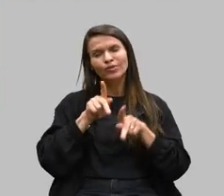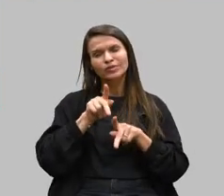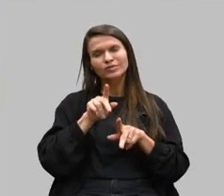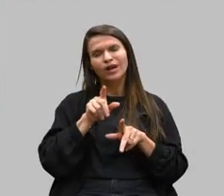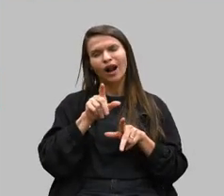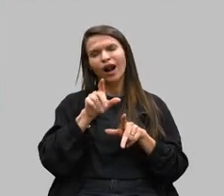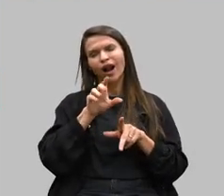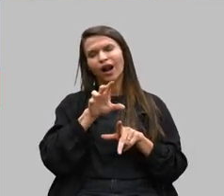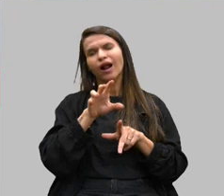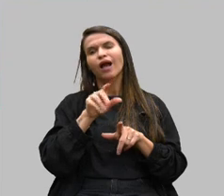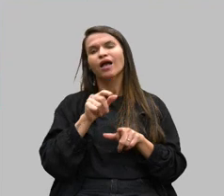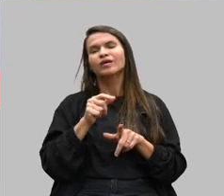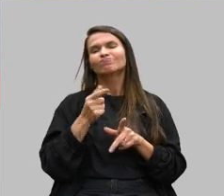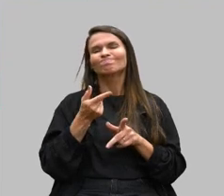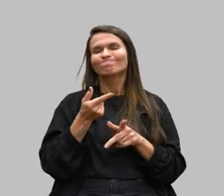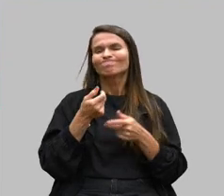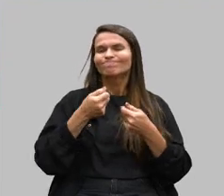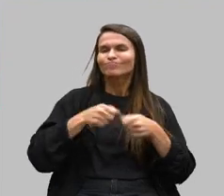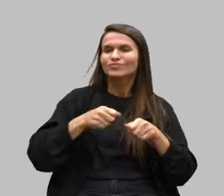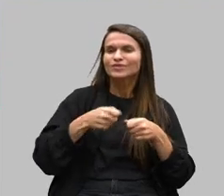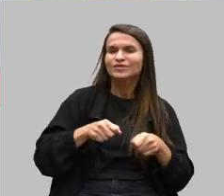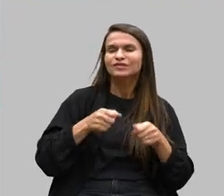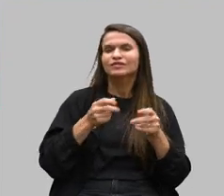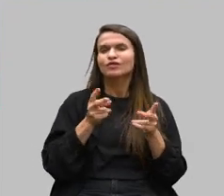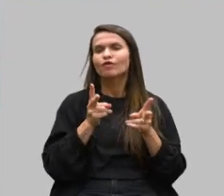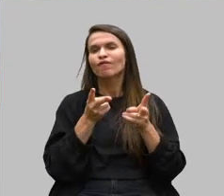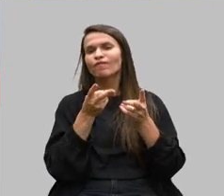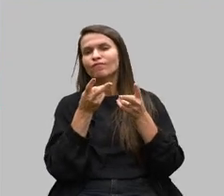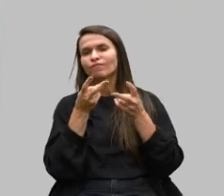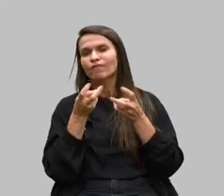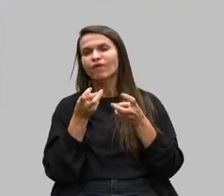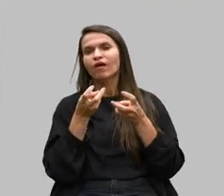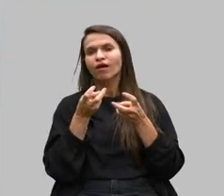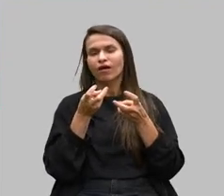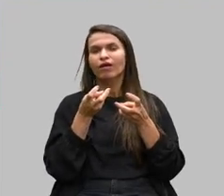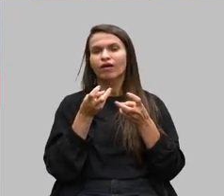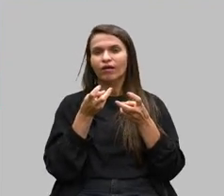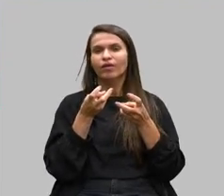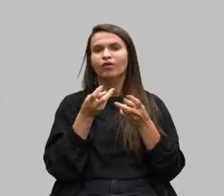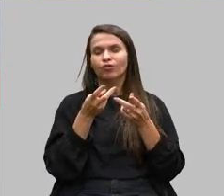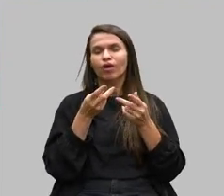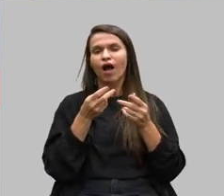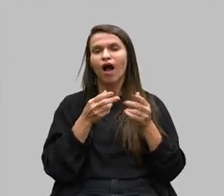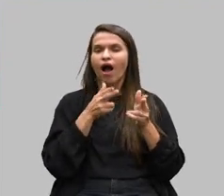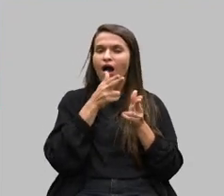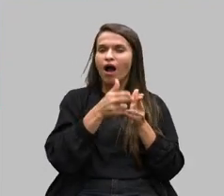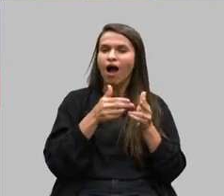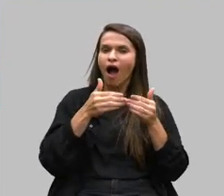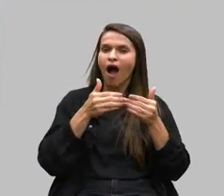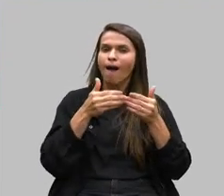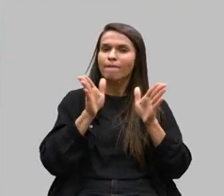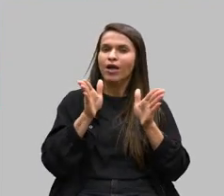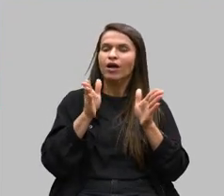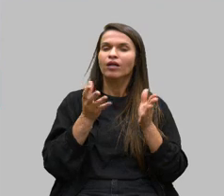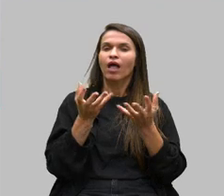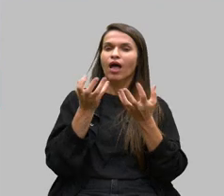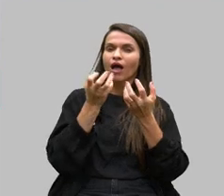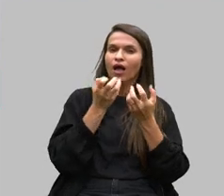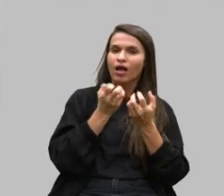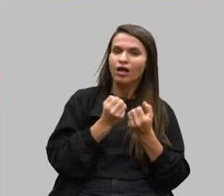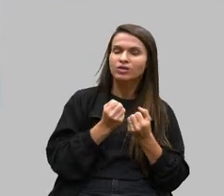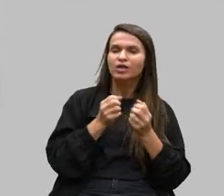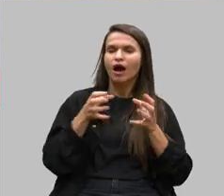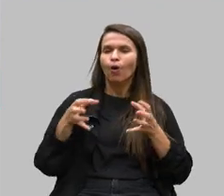carente é carente de ver a sua estação ferroviária aberta recebendo eh a